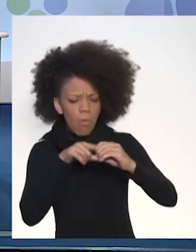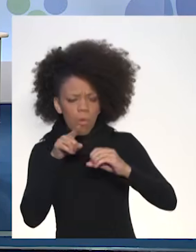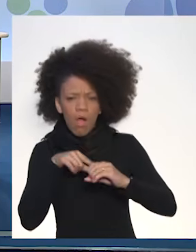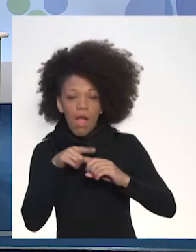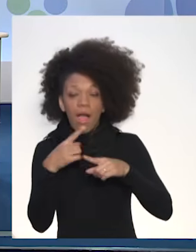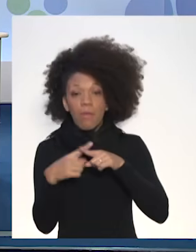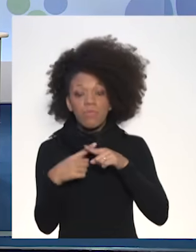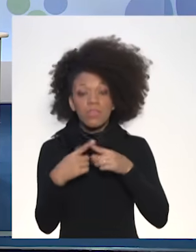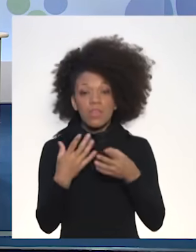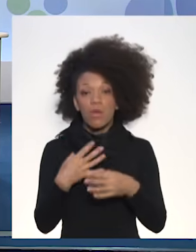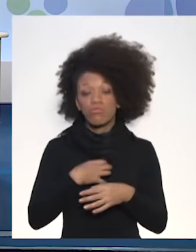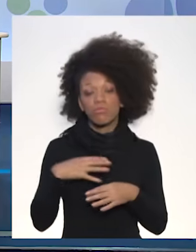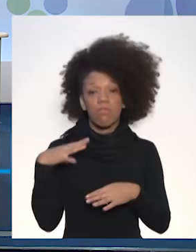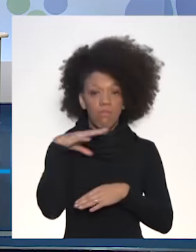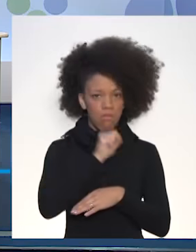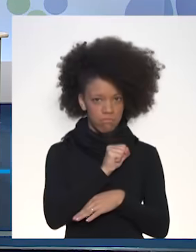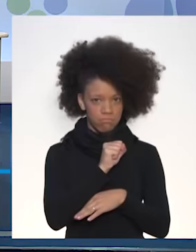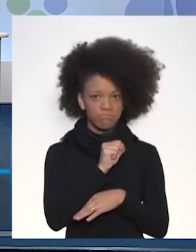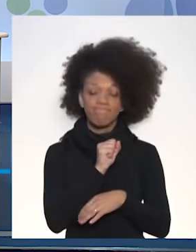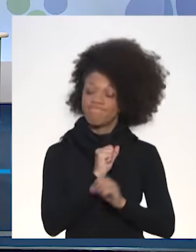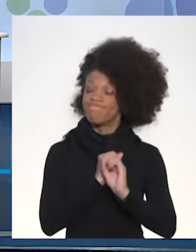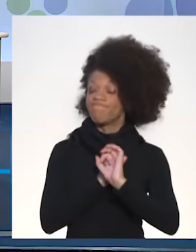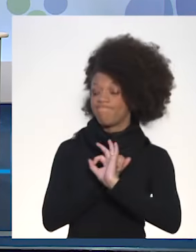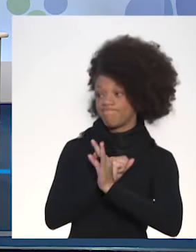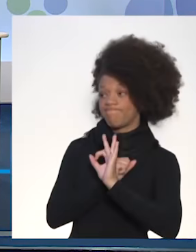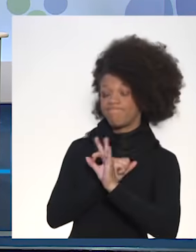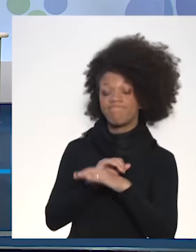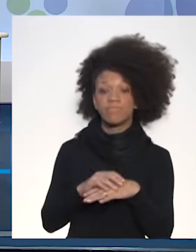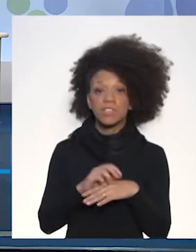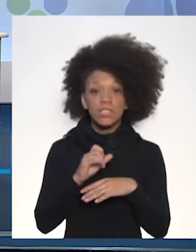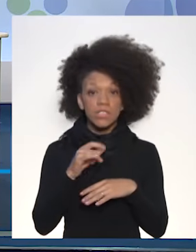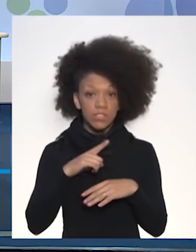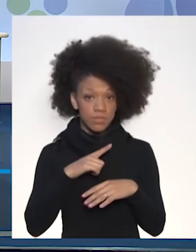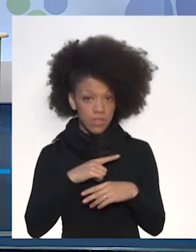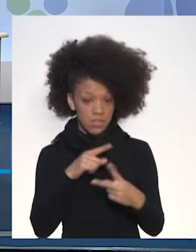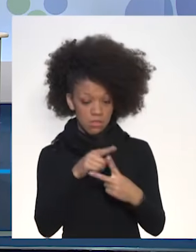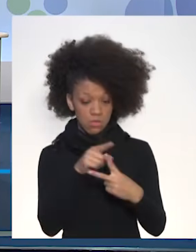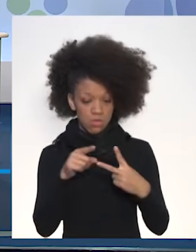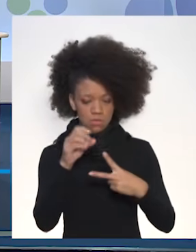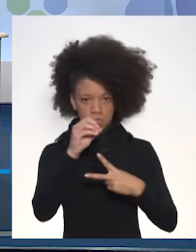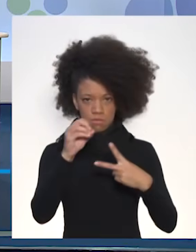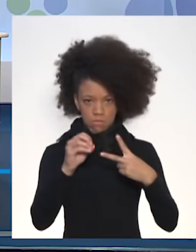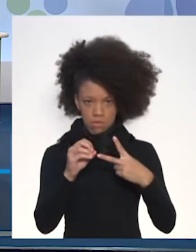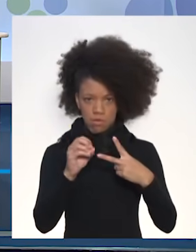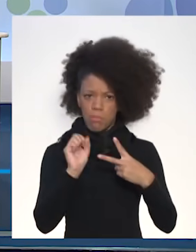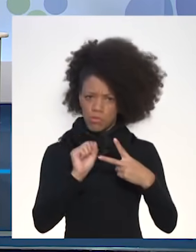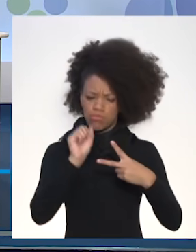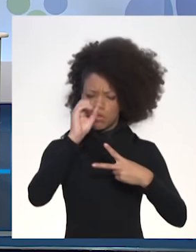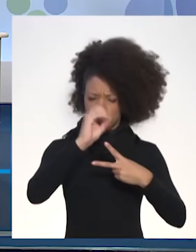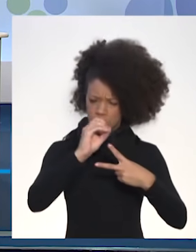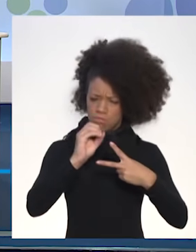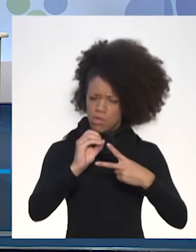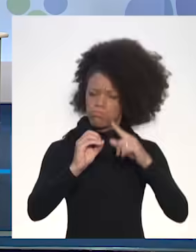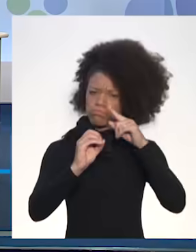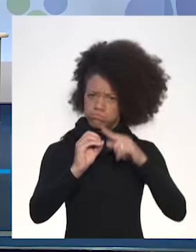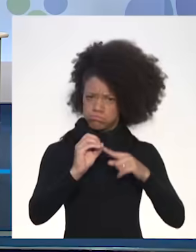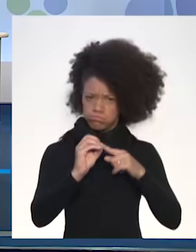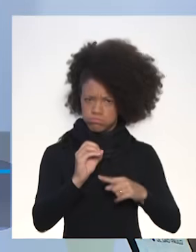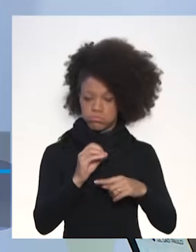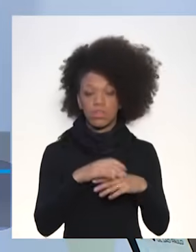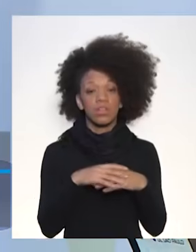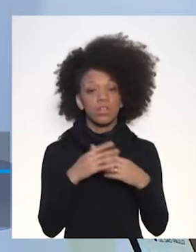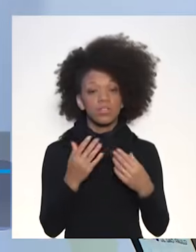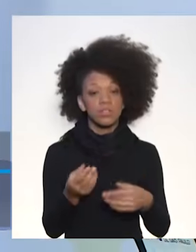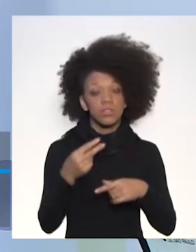é uma forma rápida e simples, exatamente, né? De simplificar por 10 também. Se tivesse 2 zeros, né, Osmar, em cima e embaixo, eu podia cortar os 2 zeros, tanto